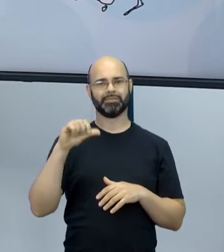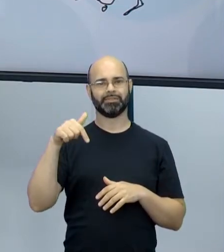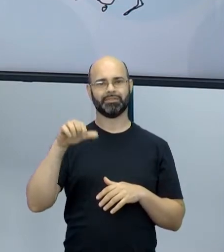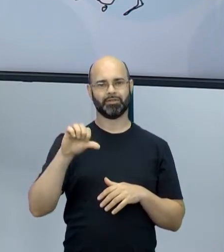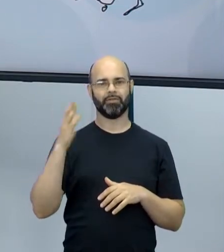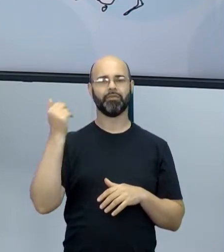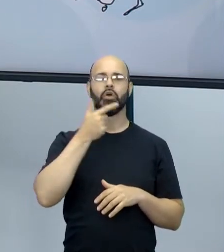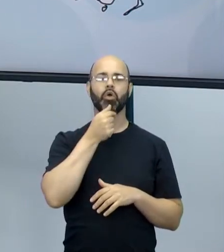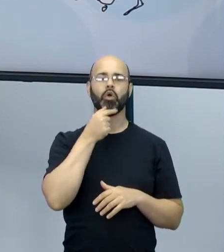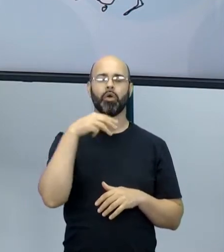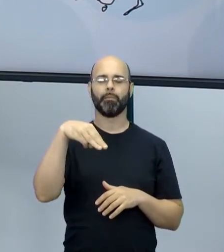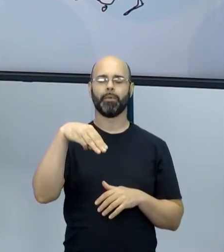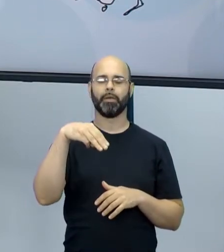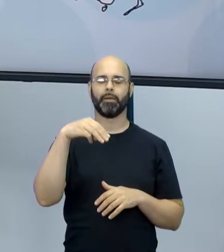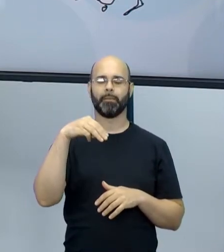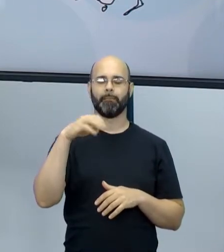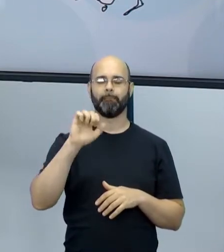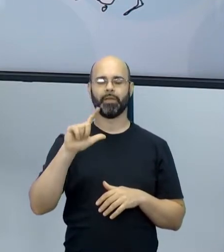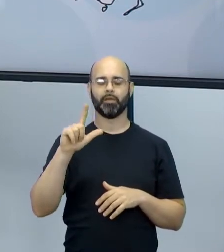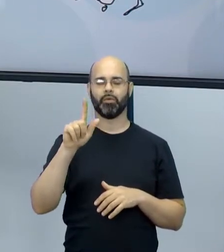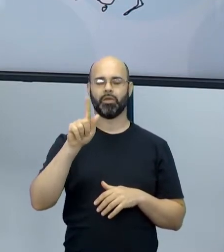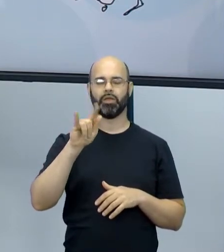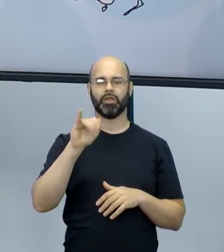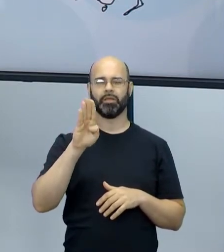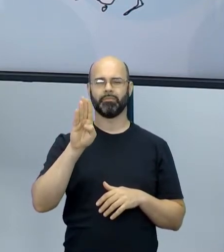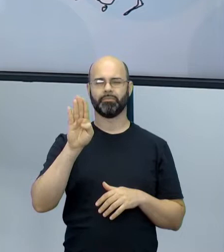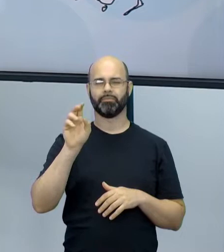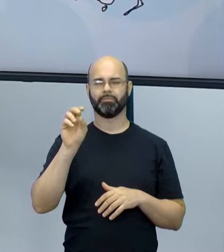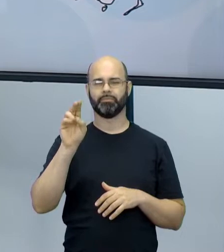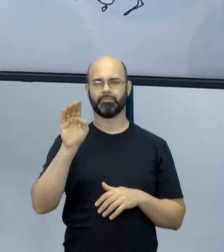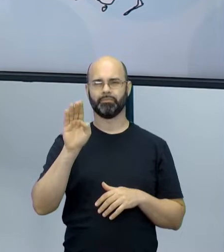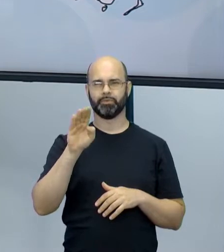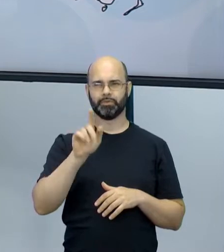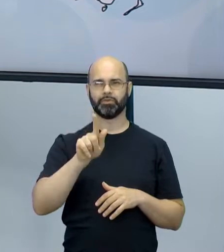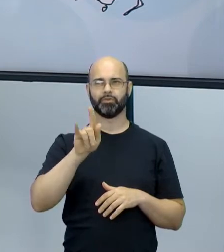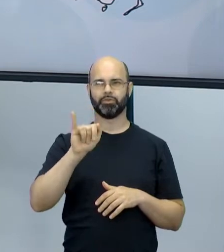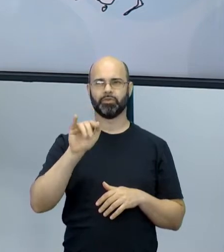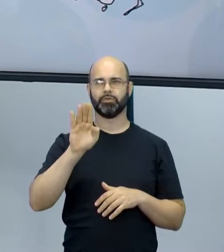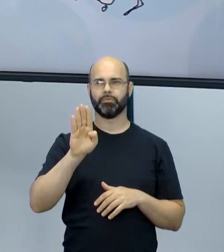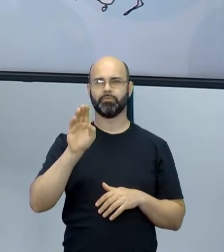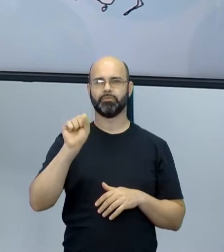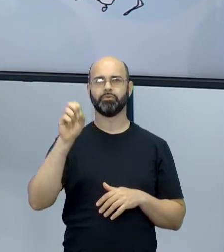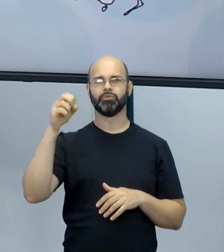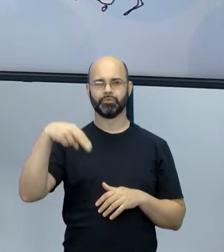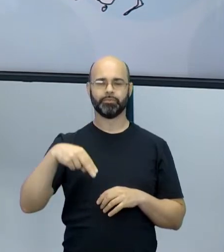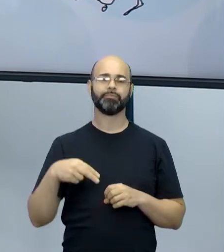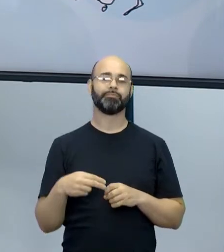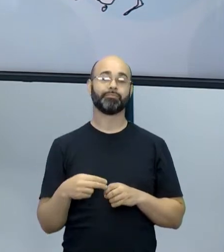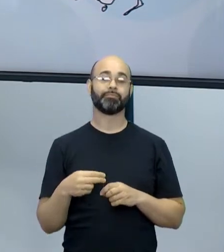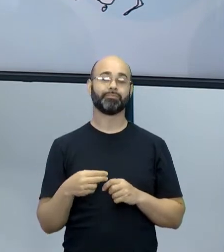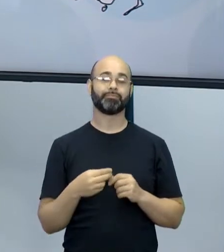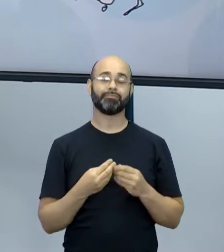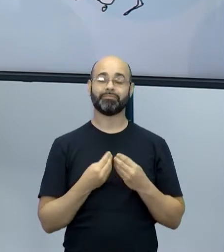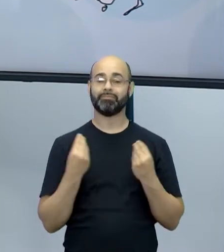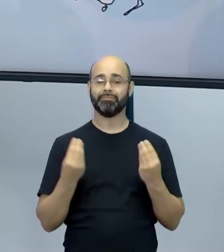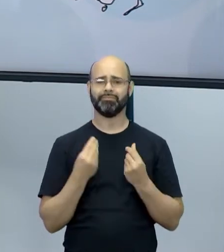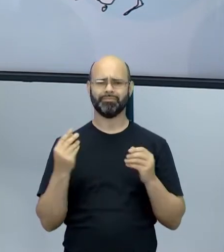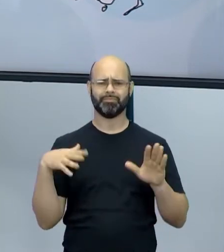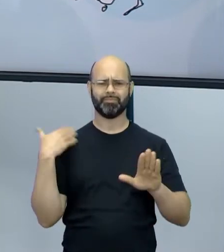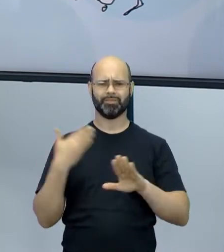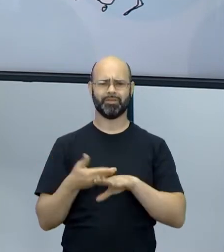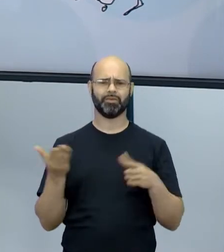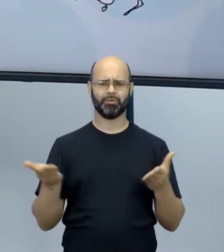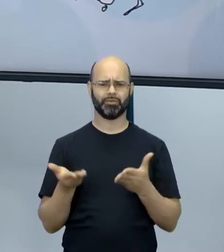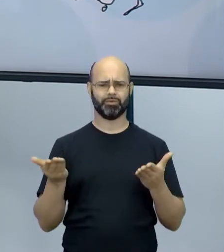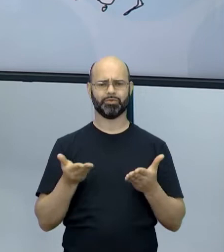Gibson alçou ao cargo não, né? A visibilidade que ele tem hoje. Até hoje é um dos